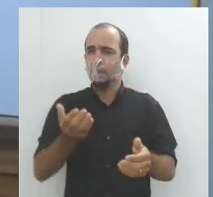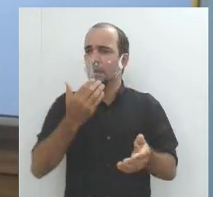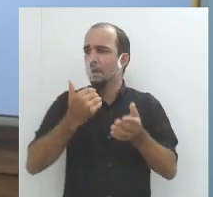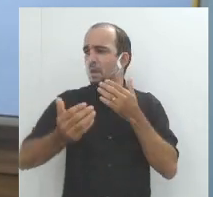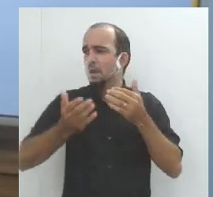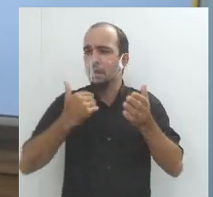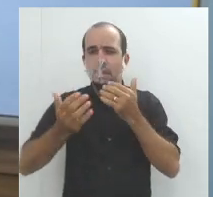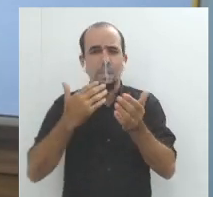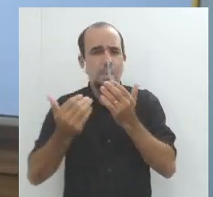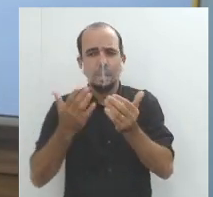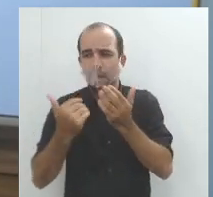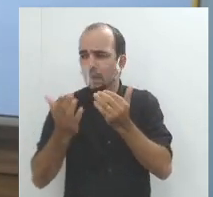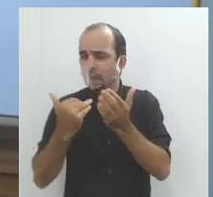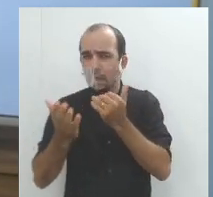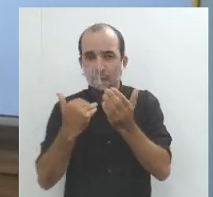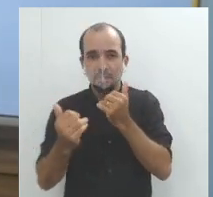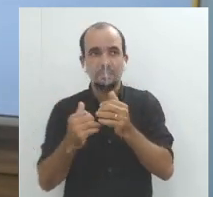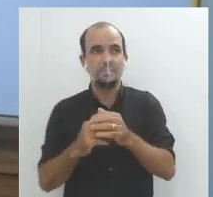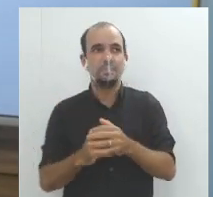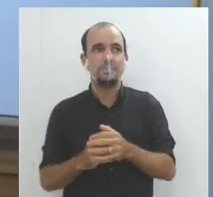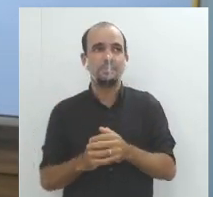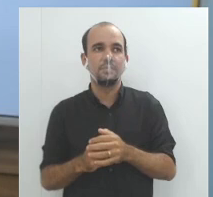Ela é